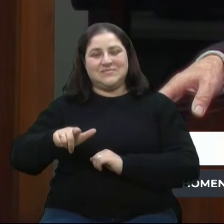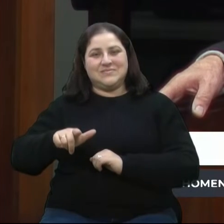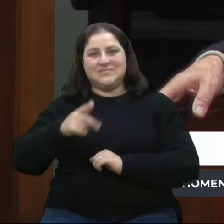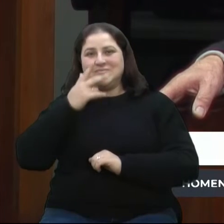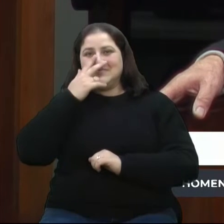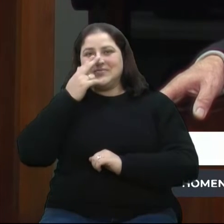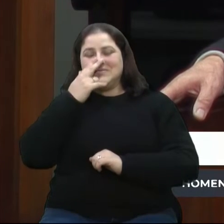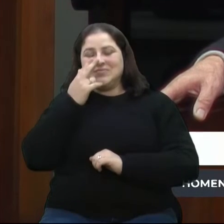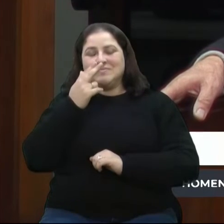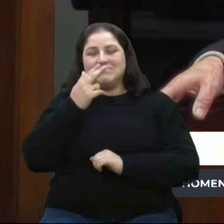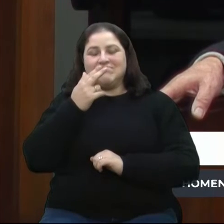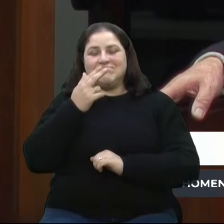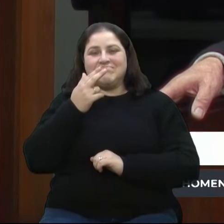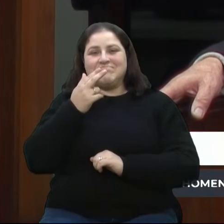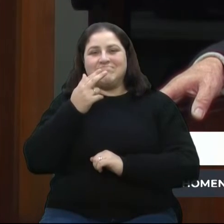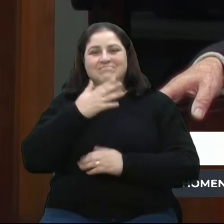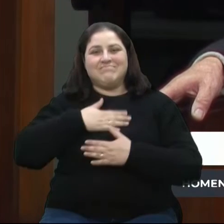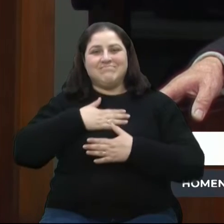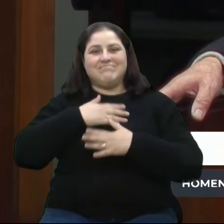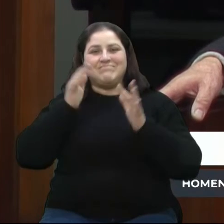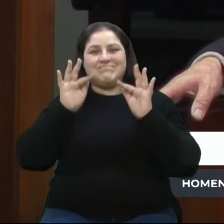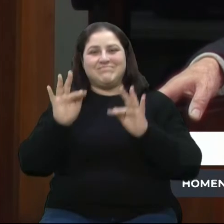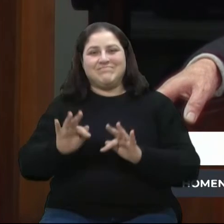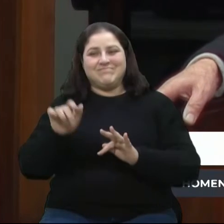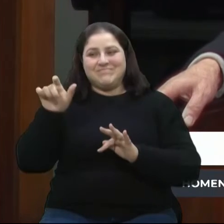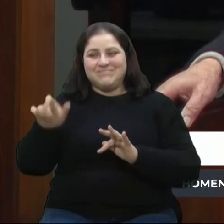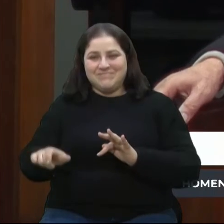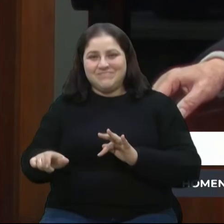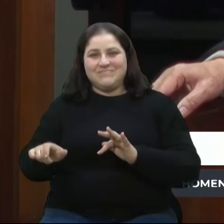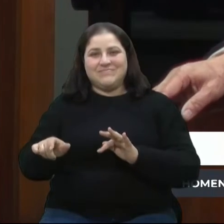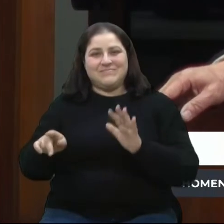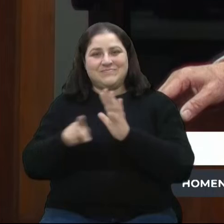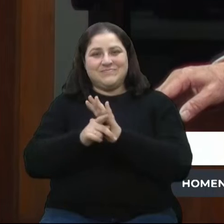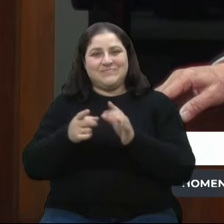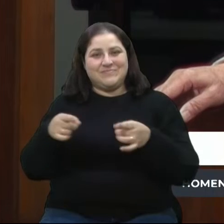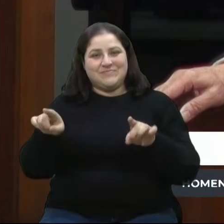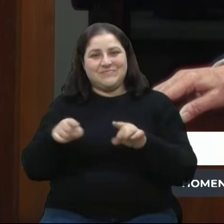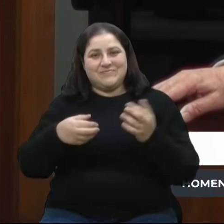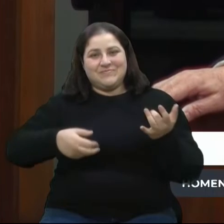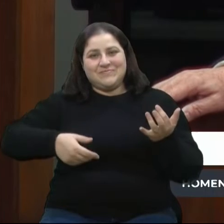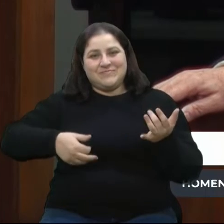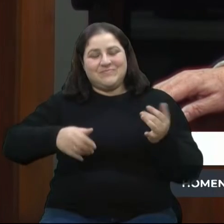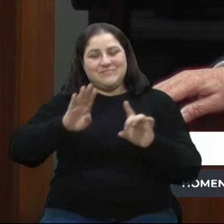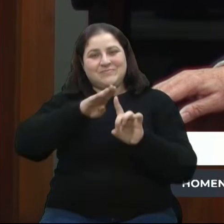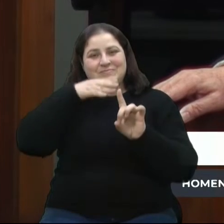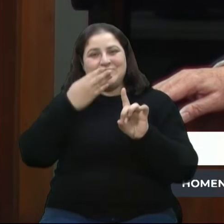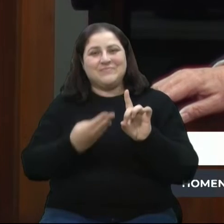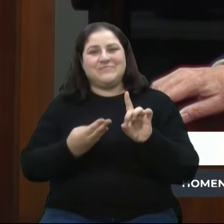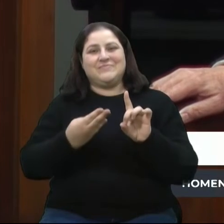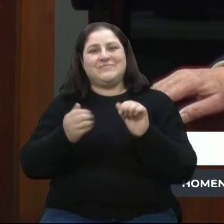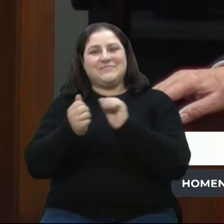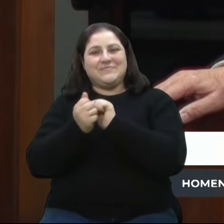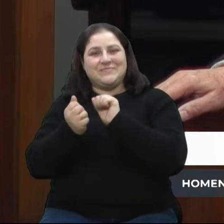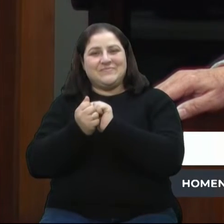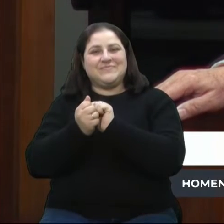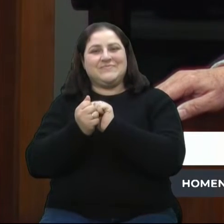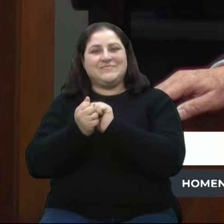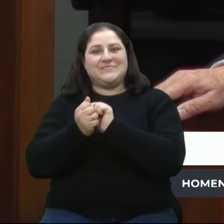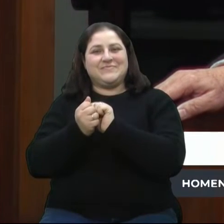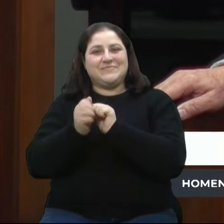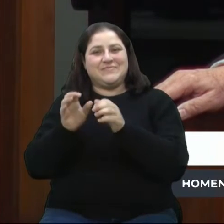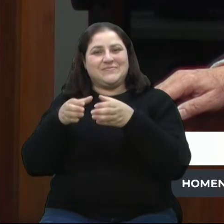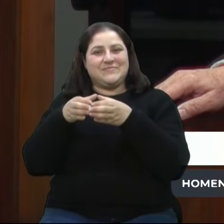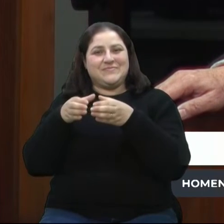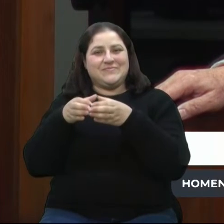por ter um músico, né, que fez essa bela homenagem junto com o